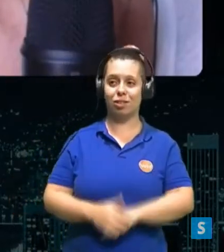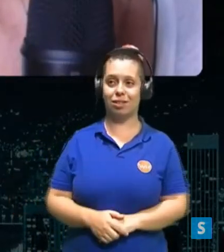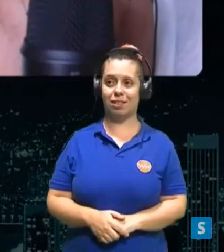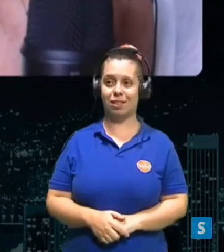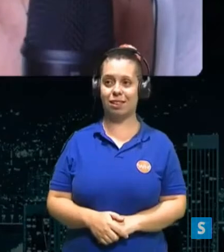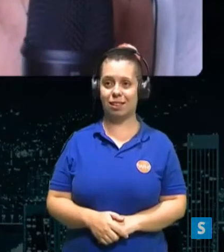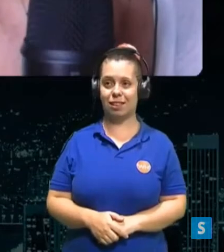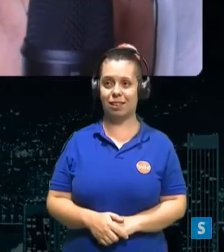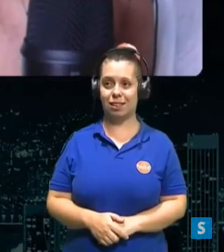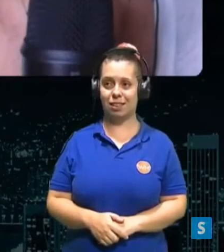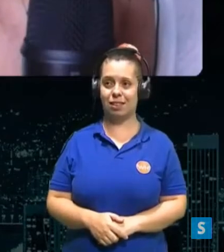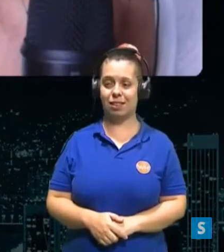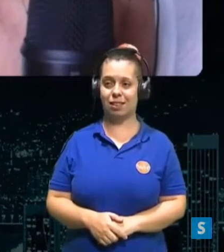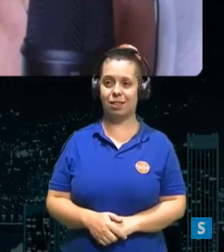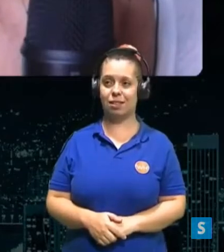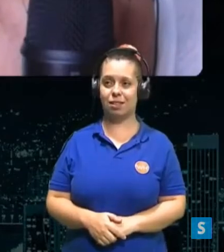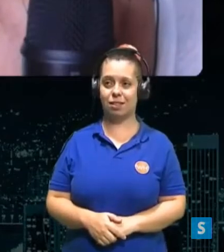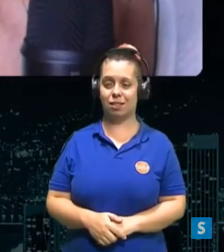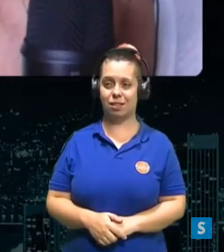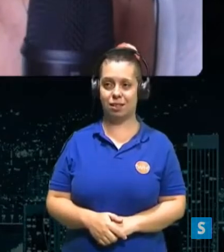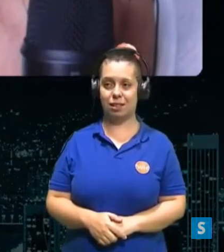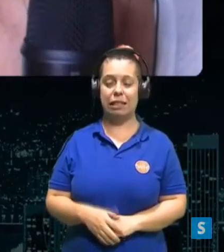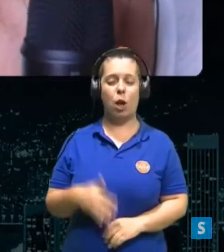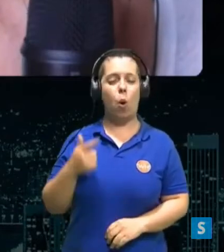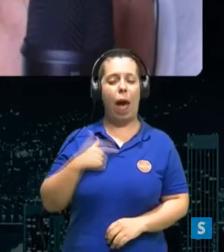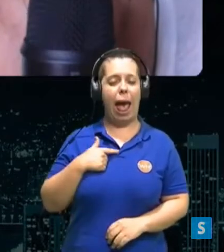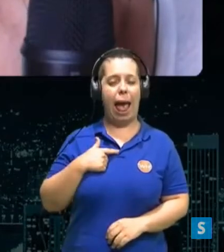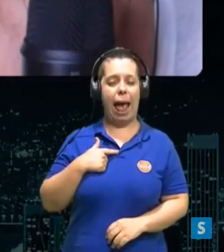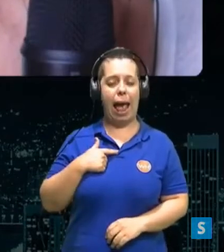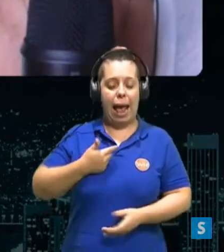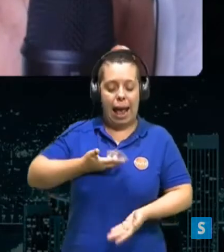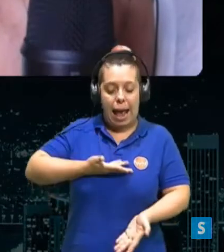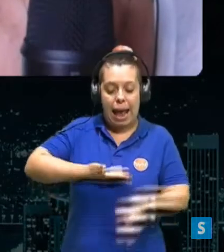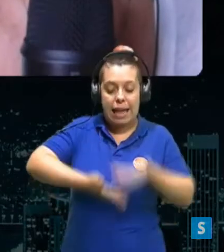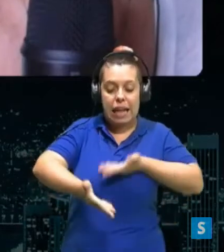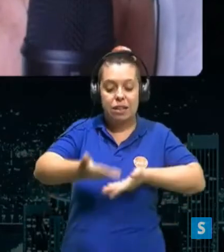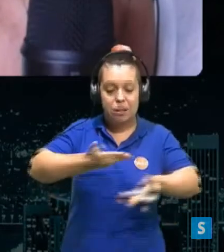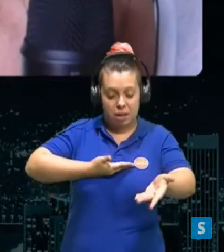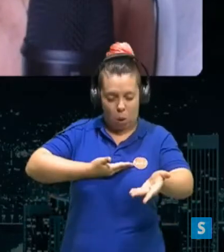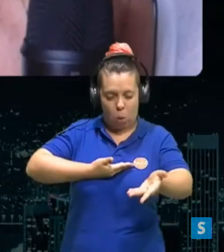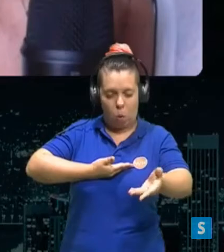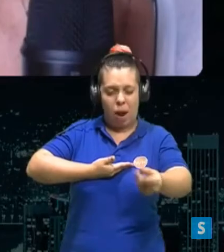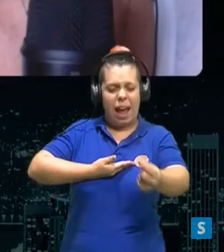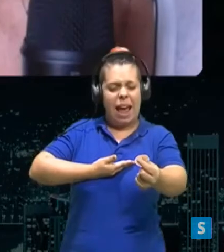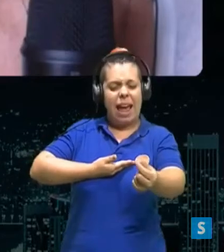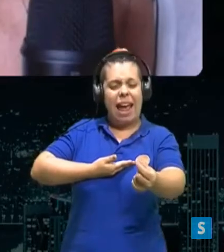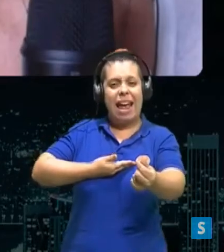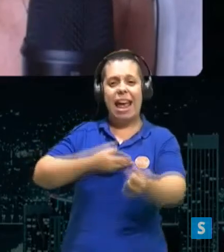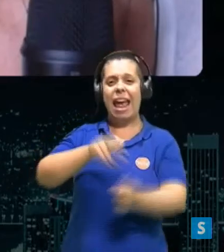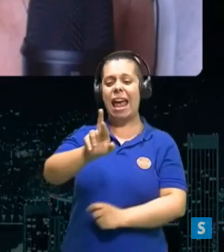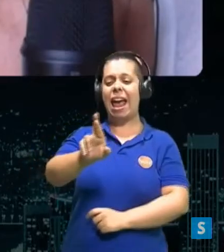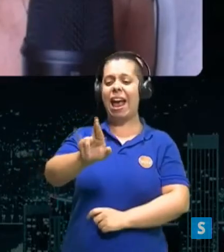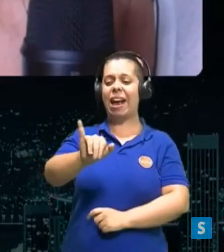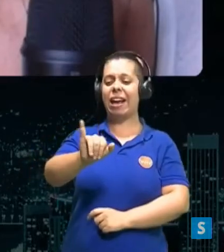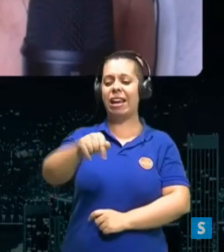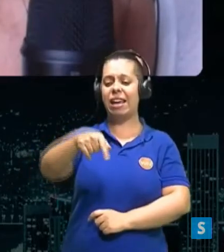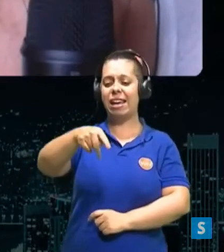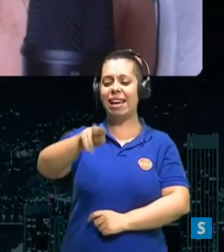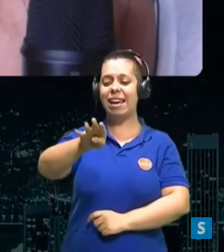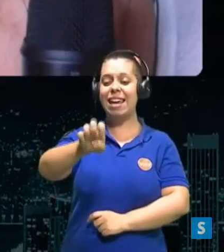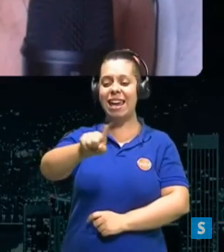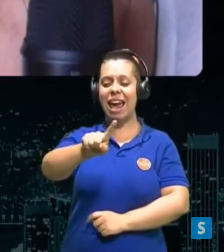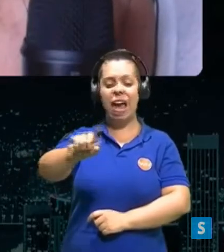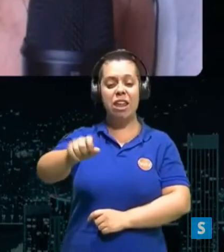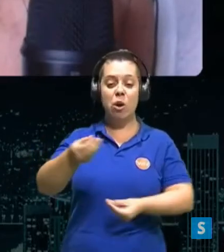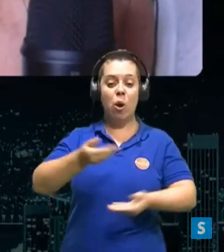transformar nossa relação com a riqueza EA gente faz isso analisando a intersecção entre